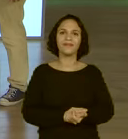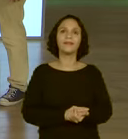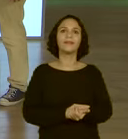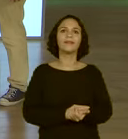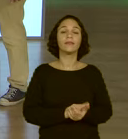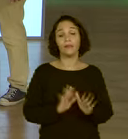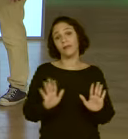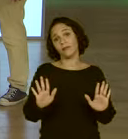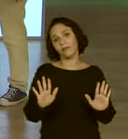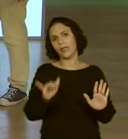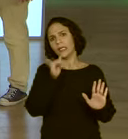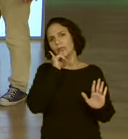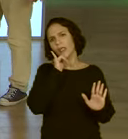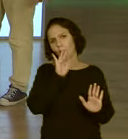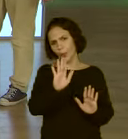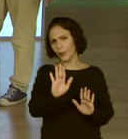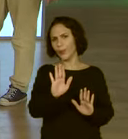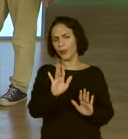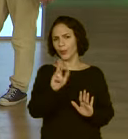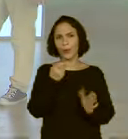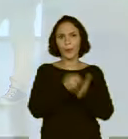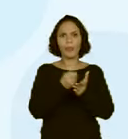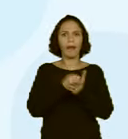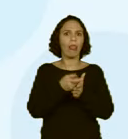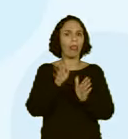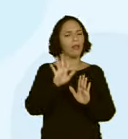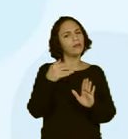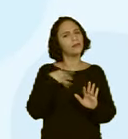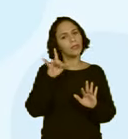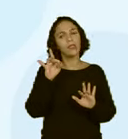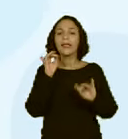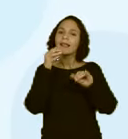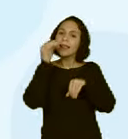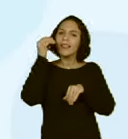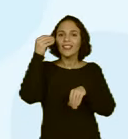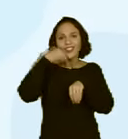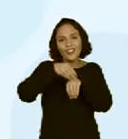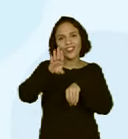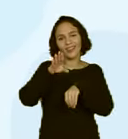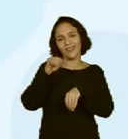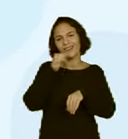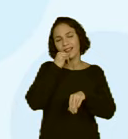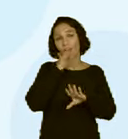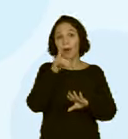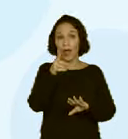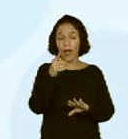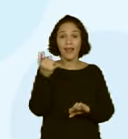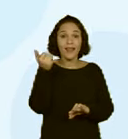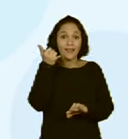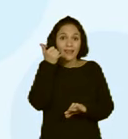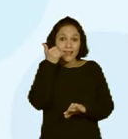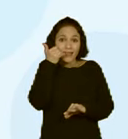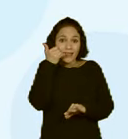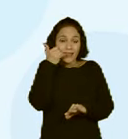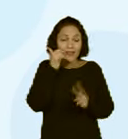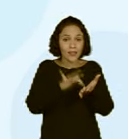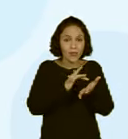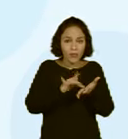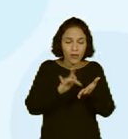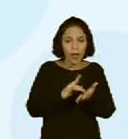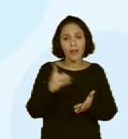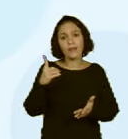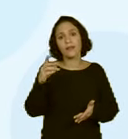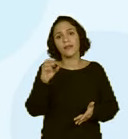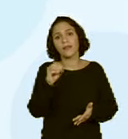Por exemplo, tá, gente? Estou dando exemplo. O celular, ele vai ser R$100 por mês, tá vendo? Aí eu não preciso ter